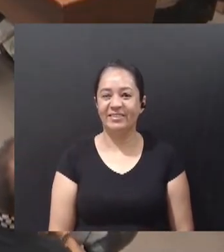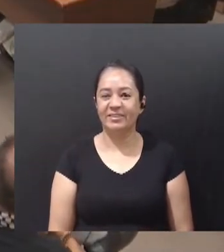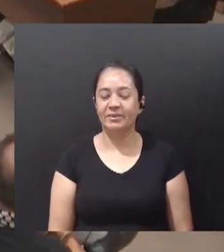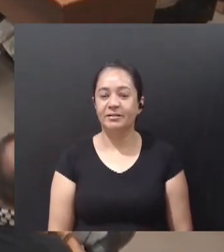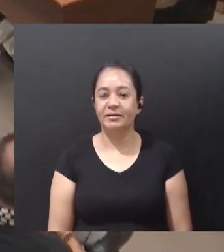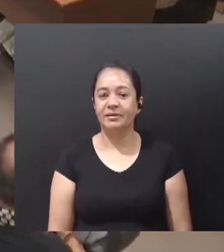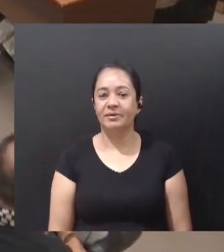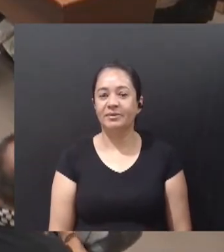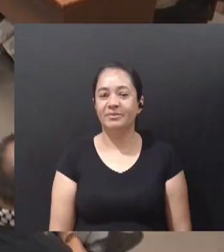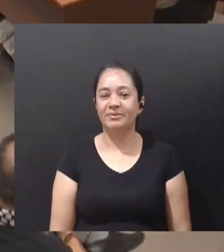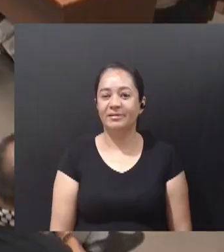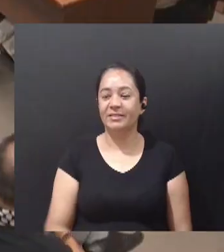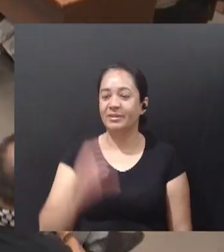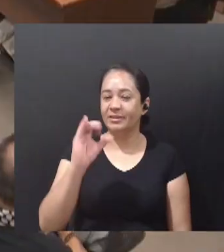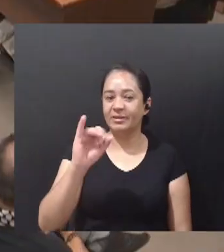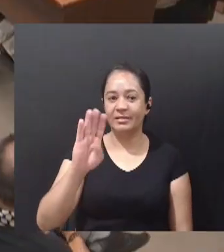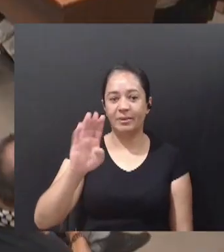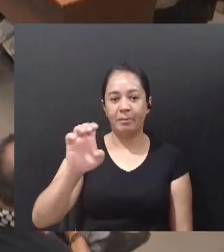Cibele.